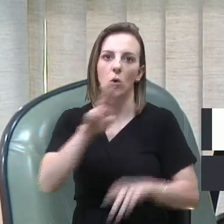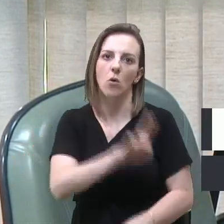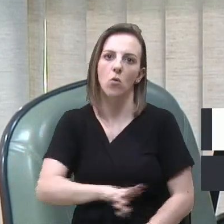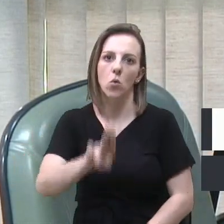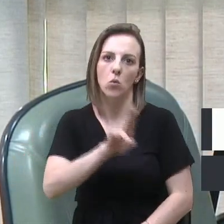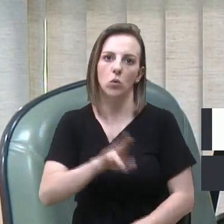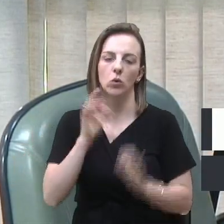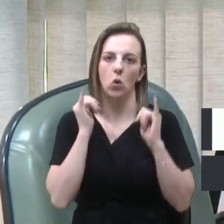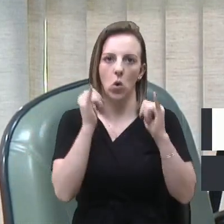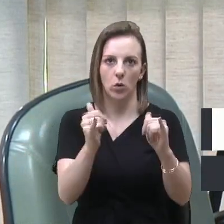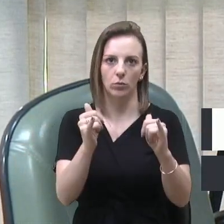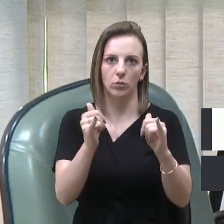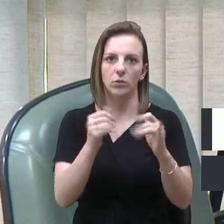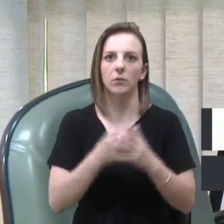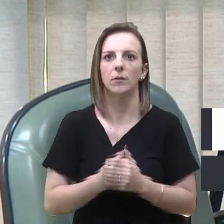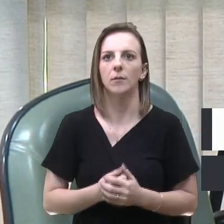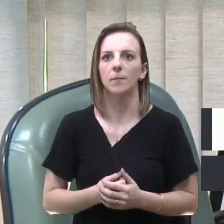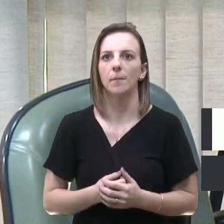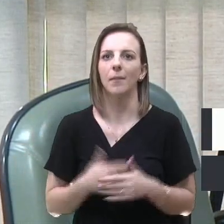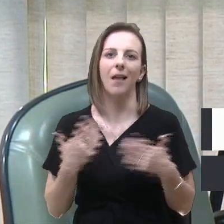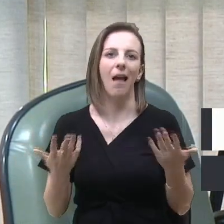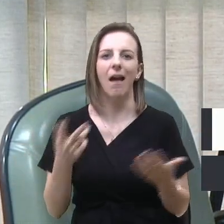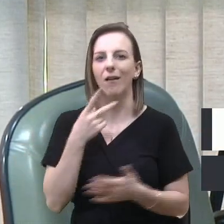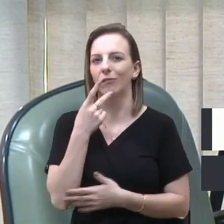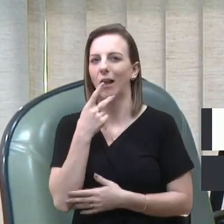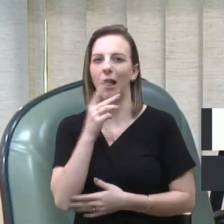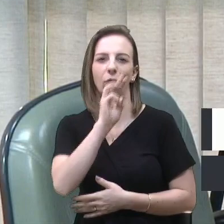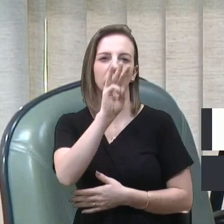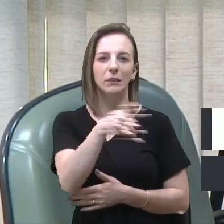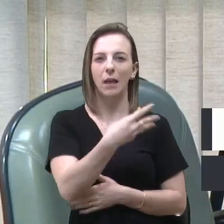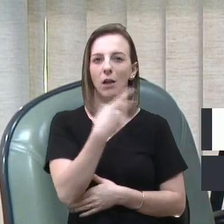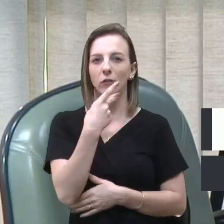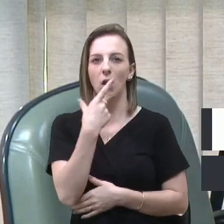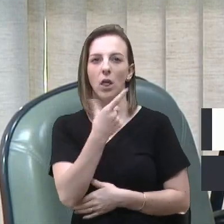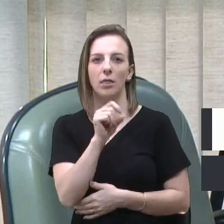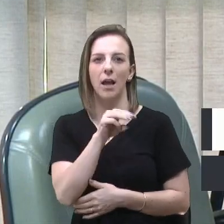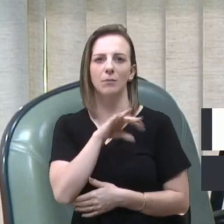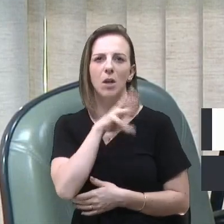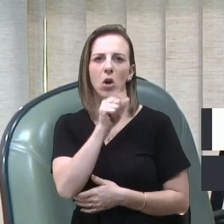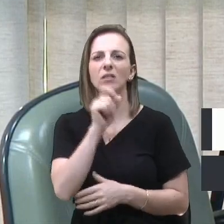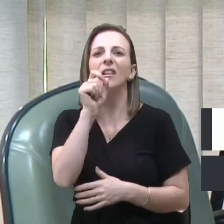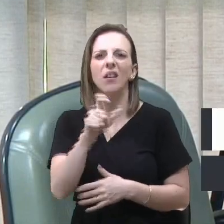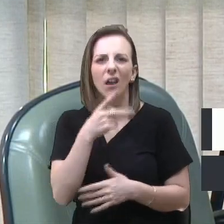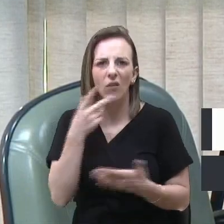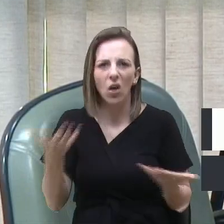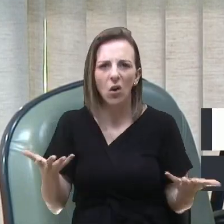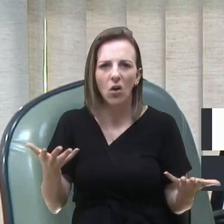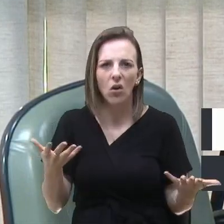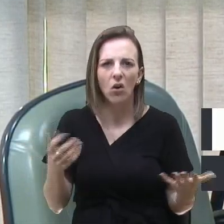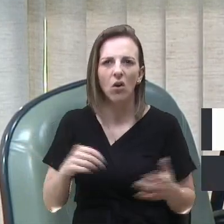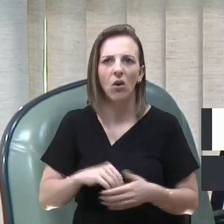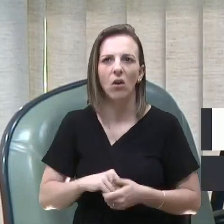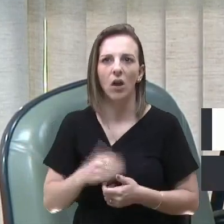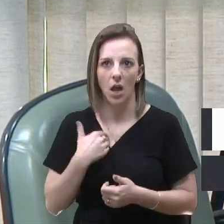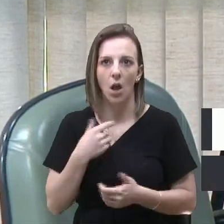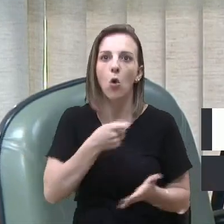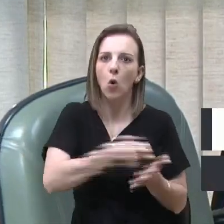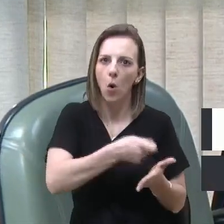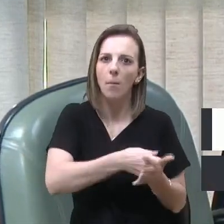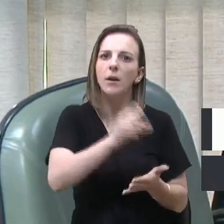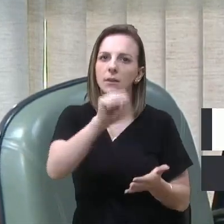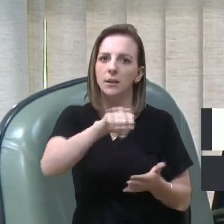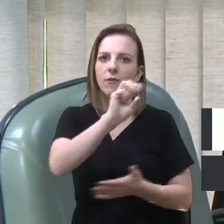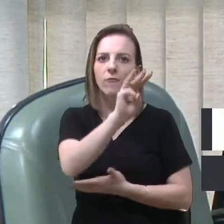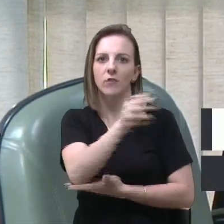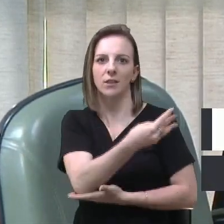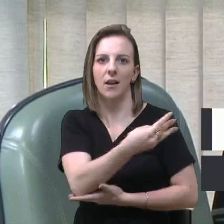Então, é inverídico, a Visata determinou 10 milhões. Quem é que disse isso? Eu vou cobrar sim da Visata, não porque